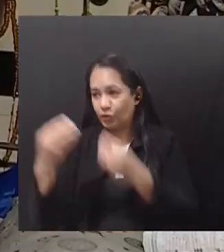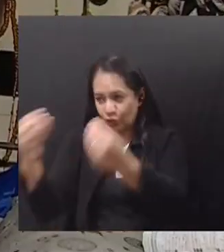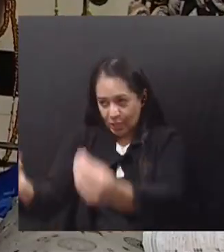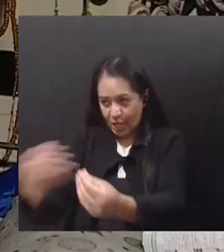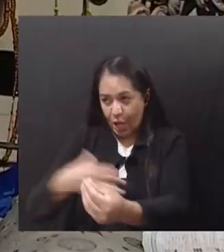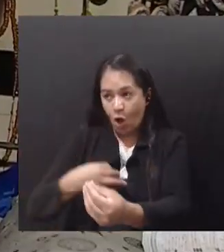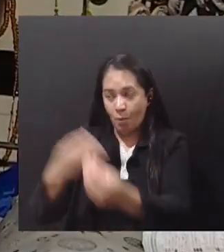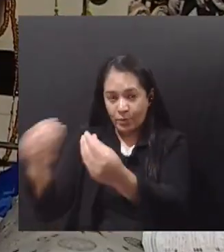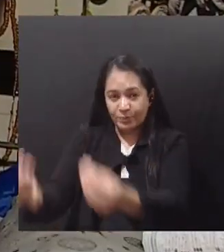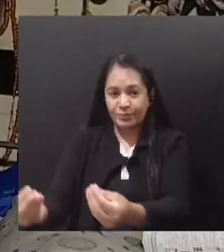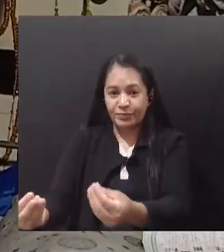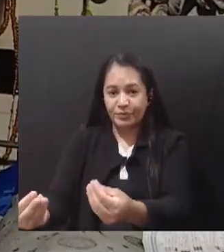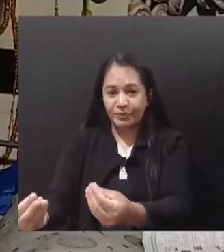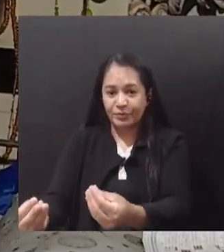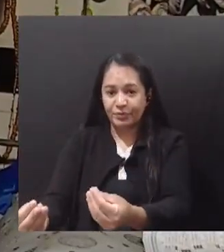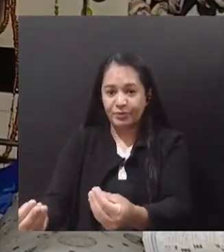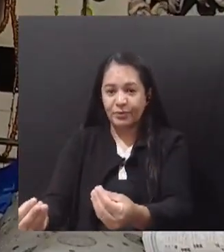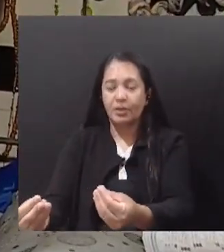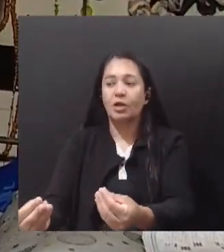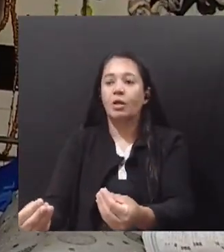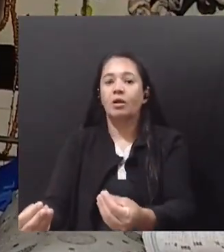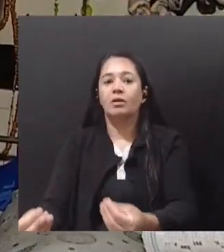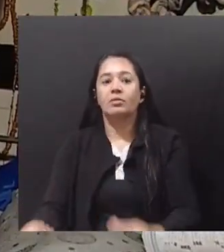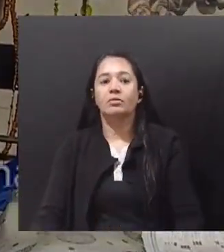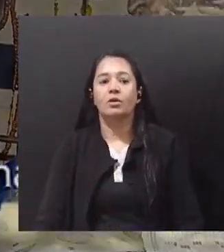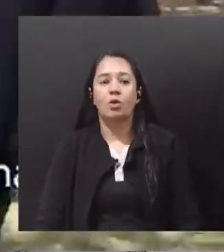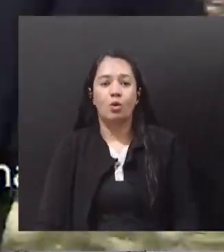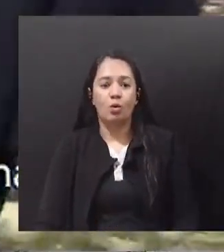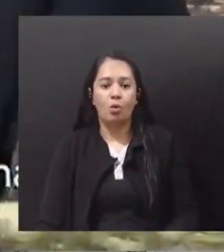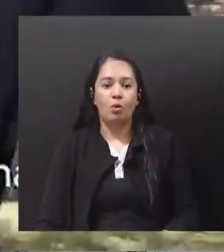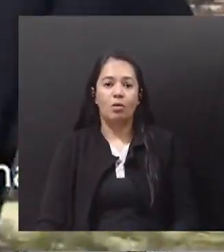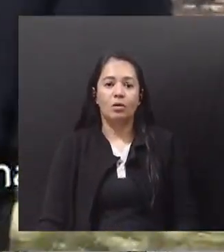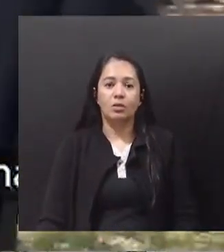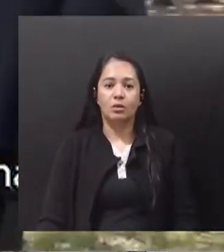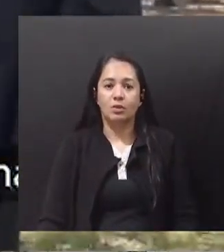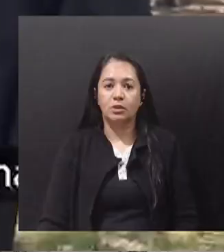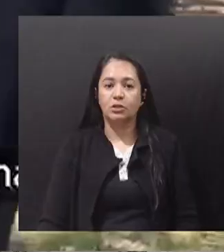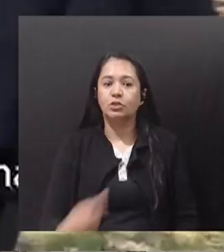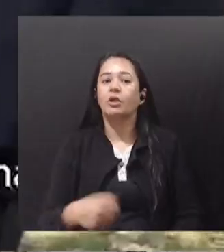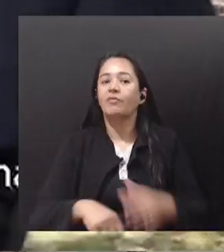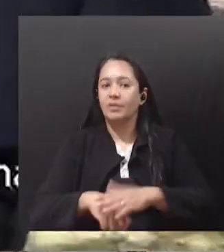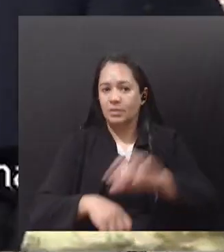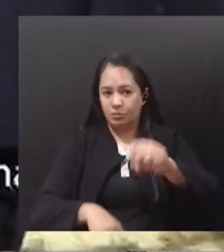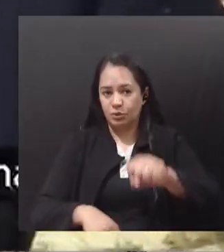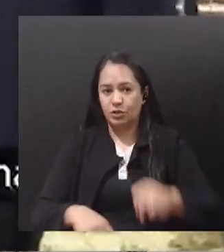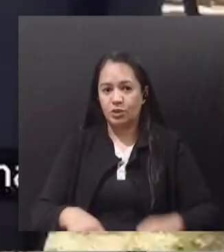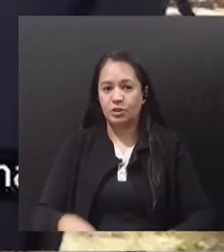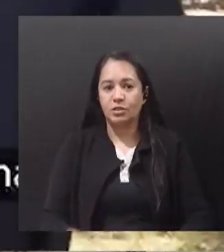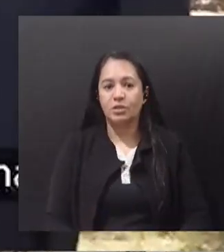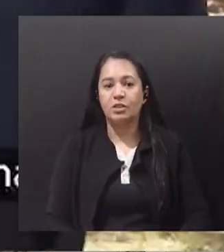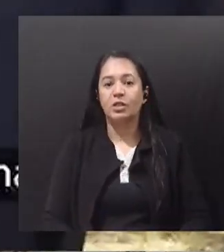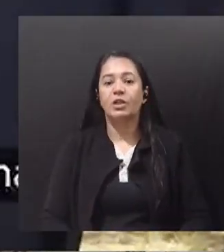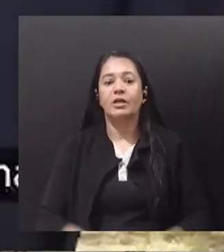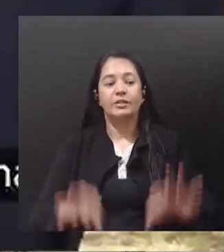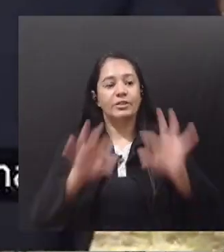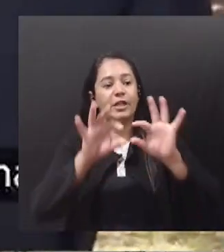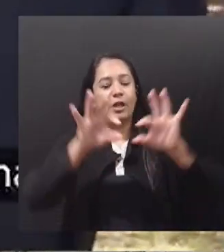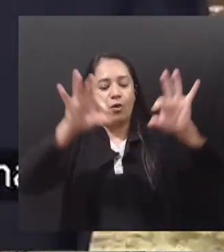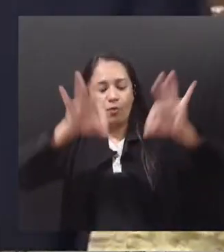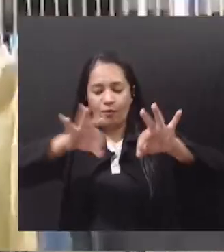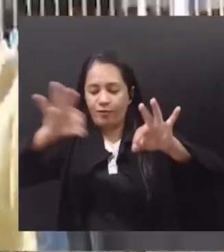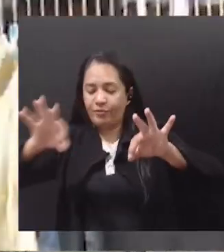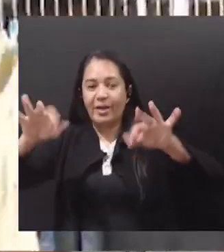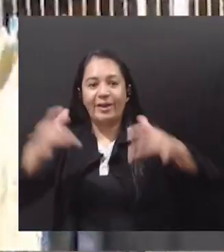roupa, ou não, aqui a gente não faz isso. Não, nós fazemos. Nós temos varal fraterno aos sábados, e